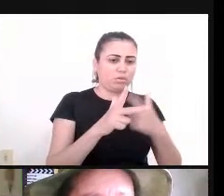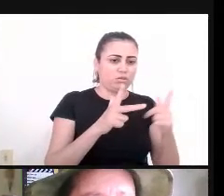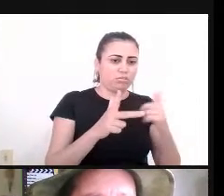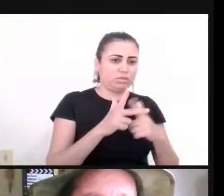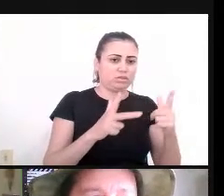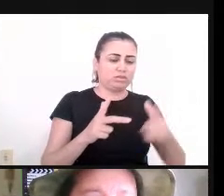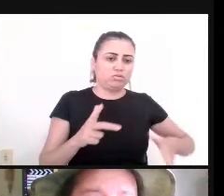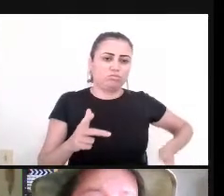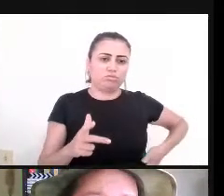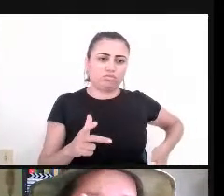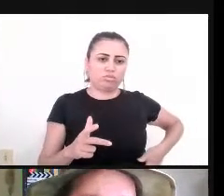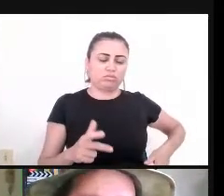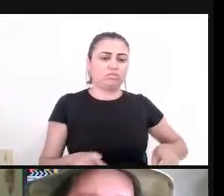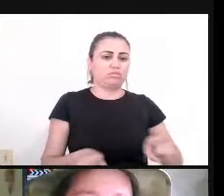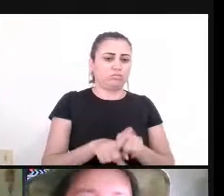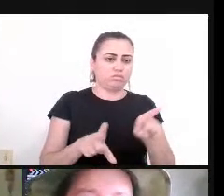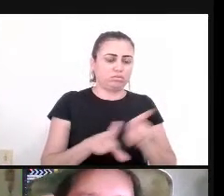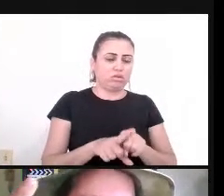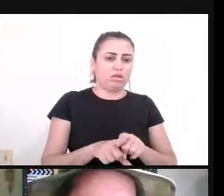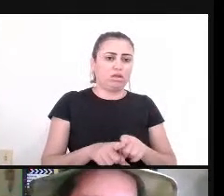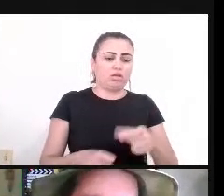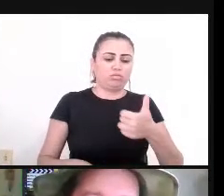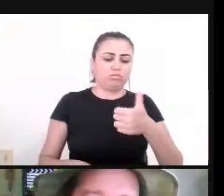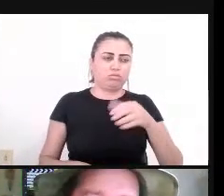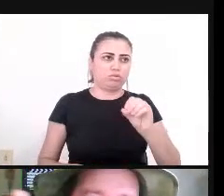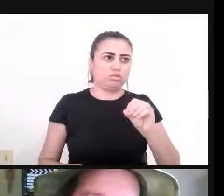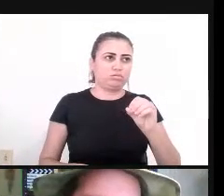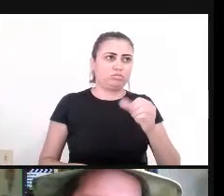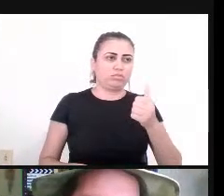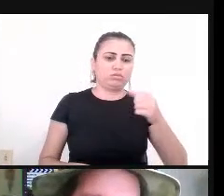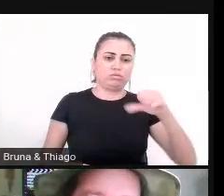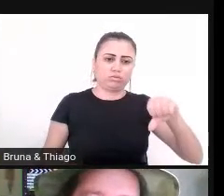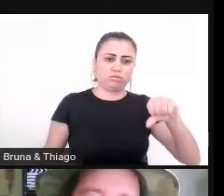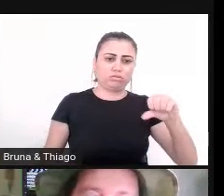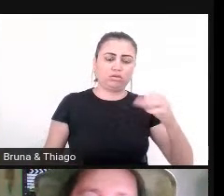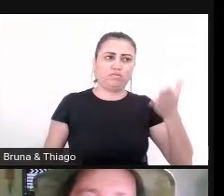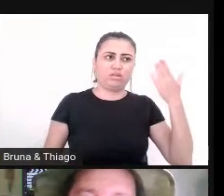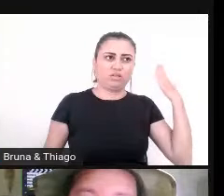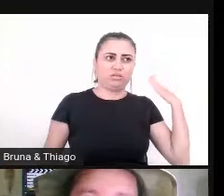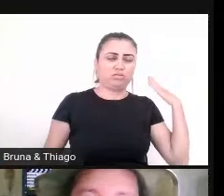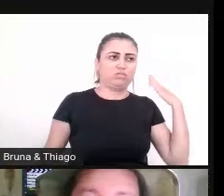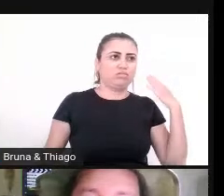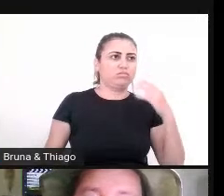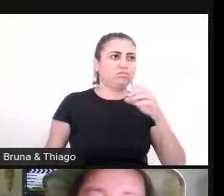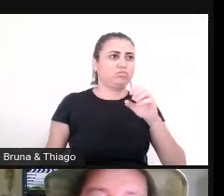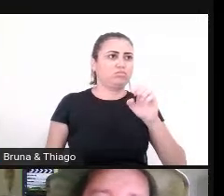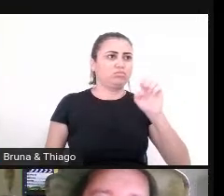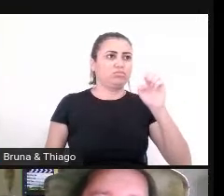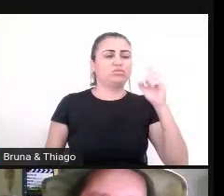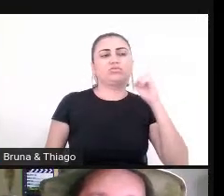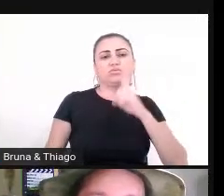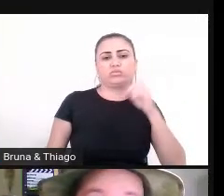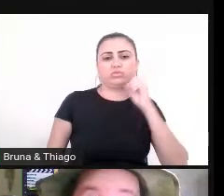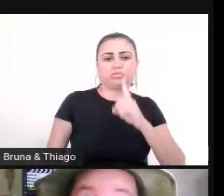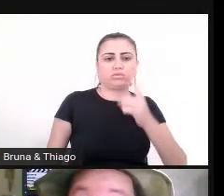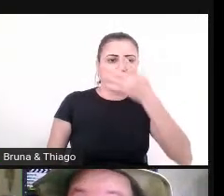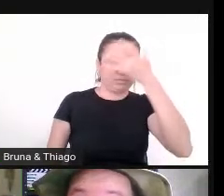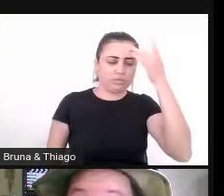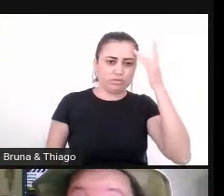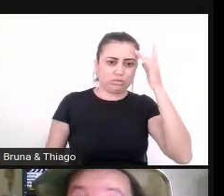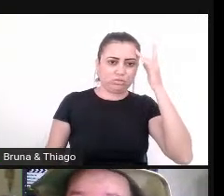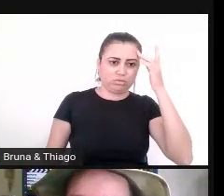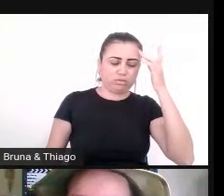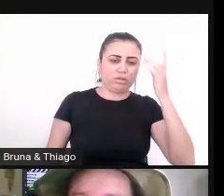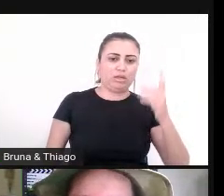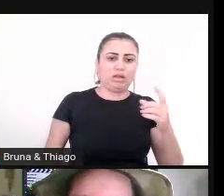atrás, 2019, tivemos um óbito nos Estados Unidos de um acidente com lacraia desse tamanho. Tem algumas